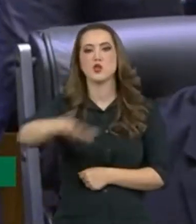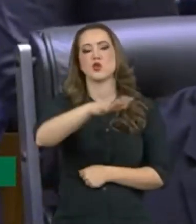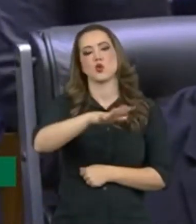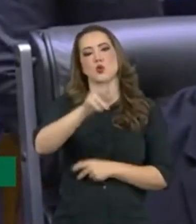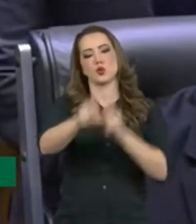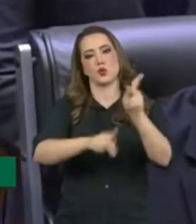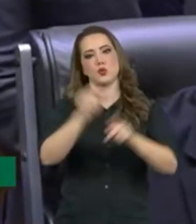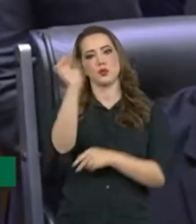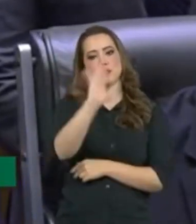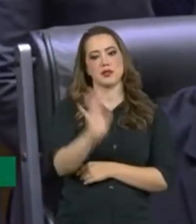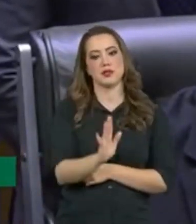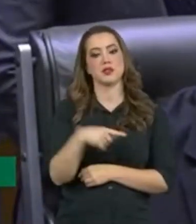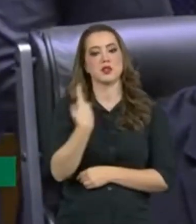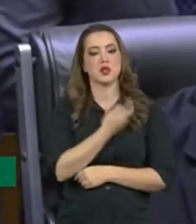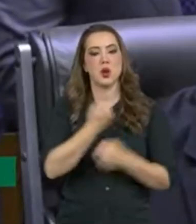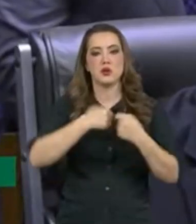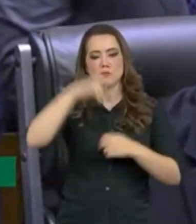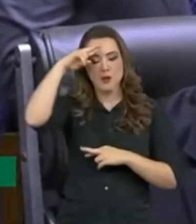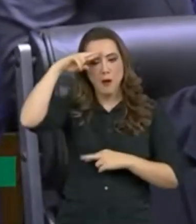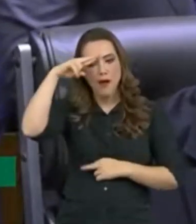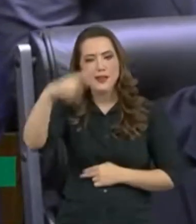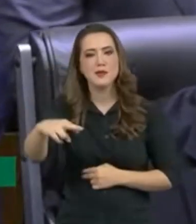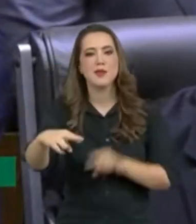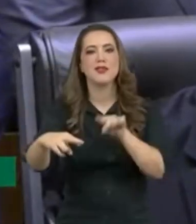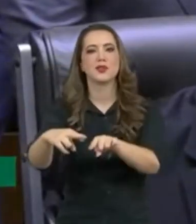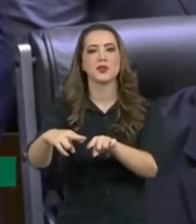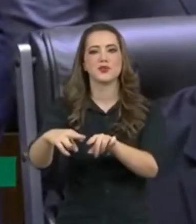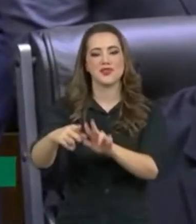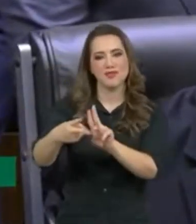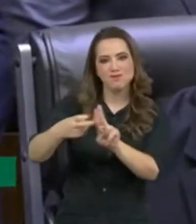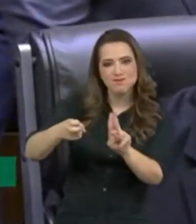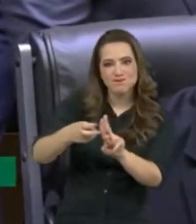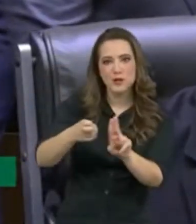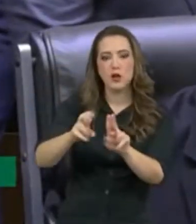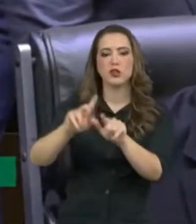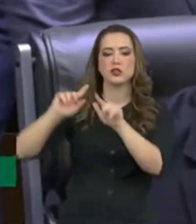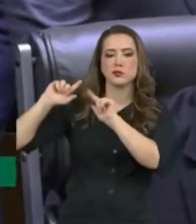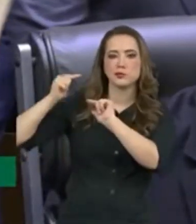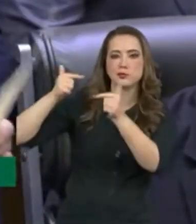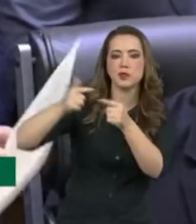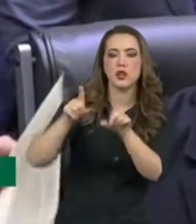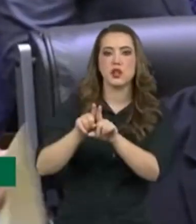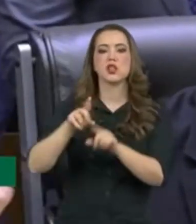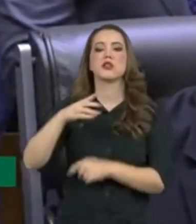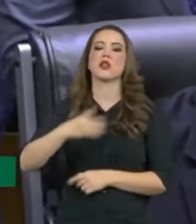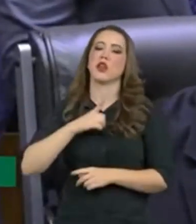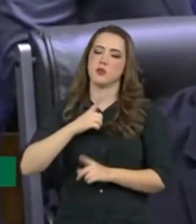e brasileiras devemos respeito e com eles temos uma dívida histórica.